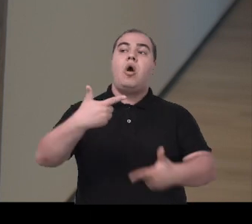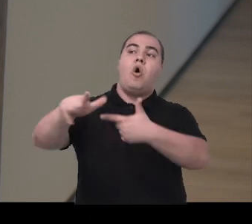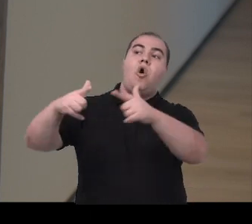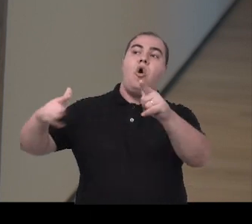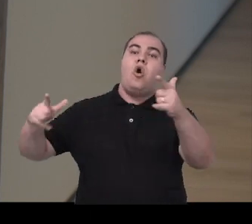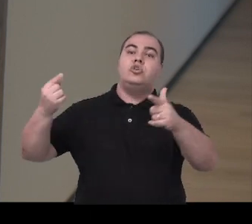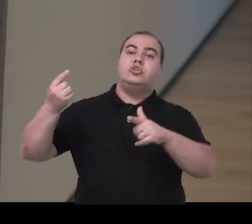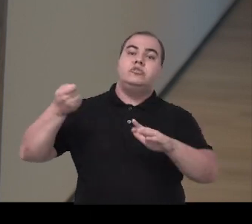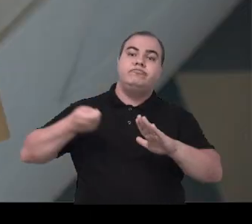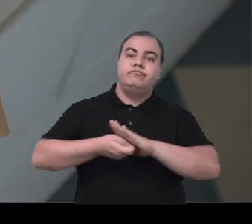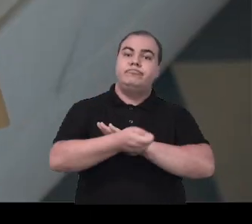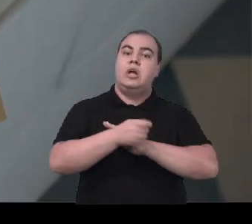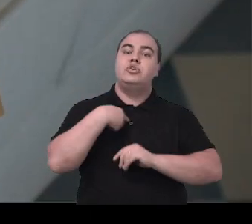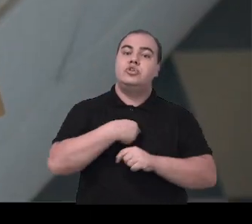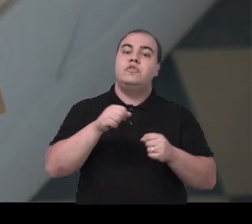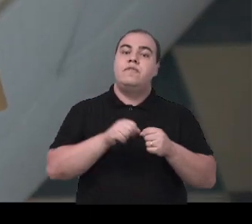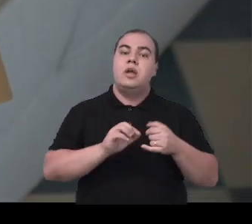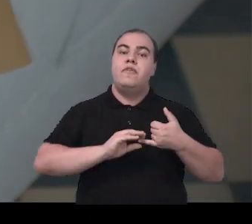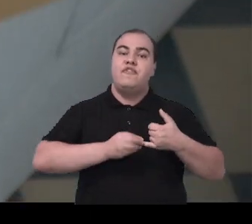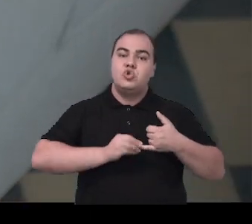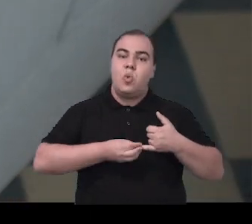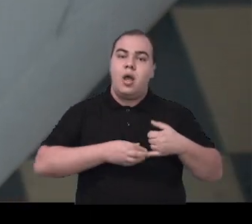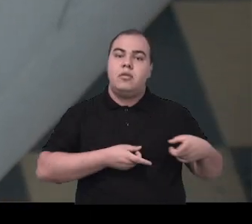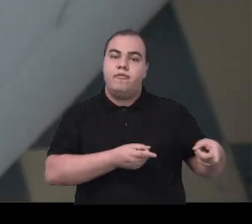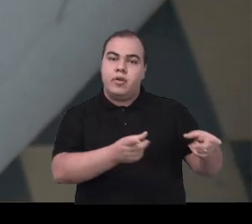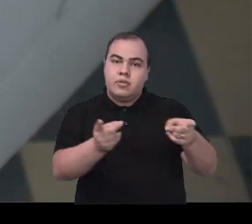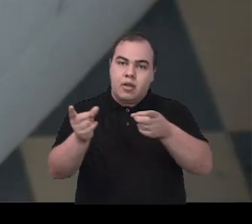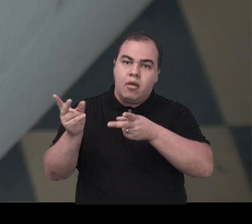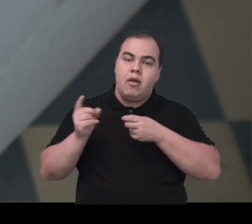outras fontes de financiamento. A gente faz as feijoadas, a gente